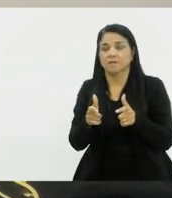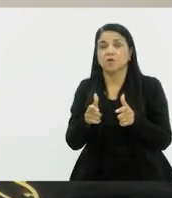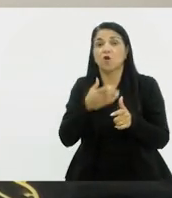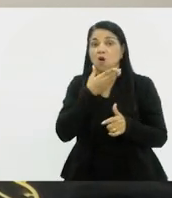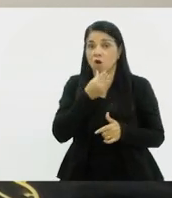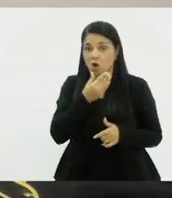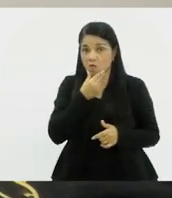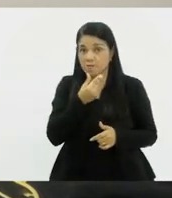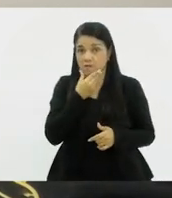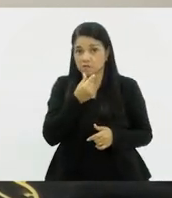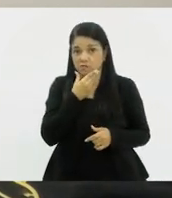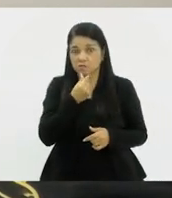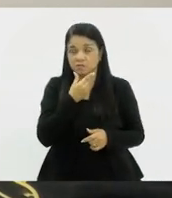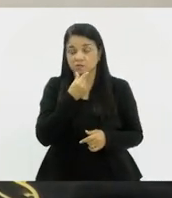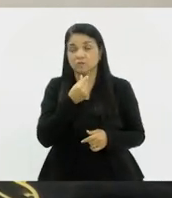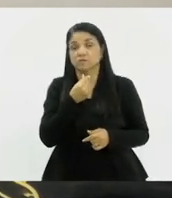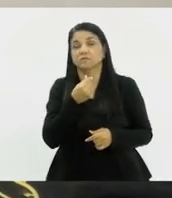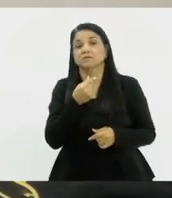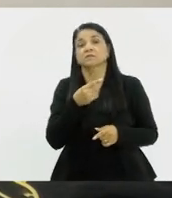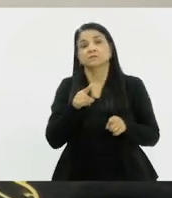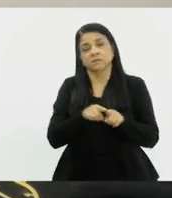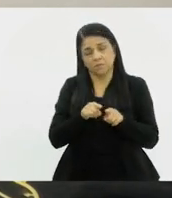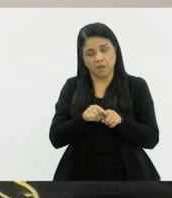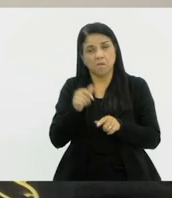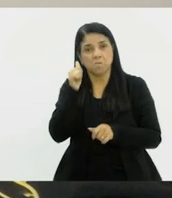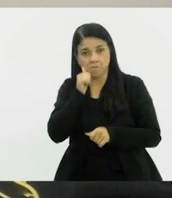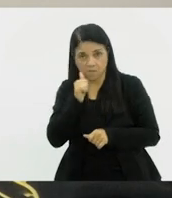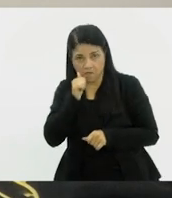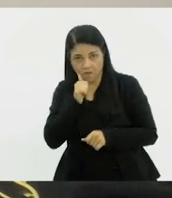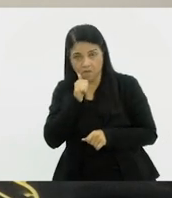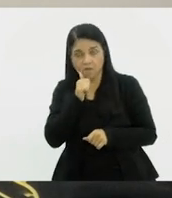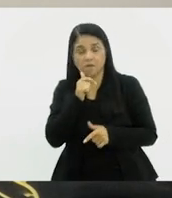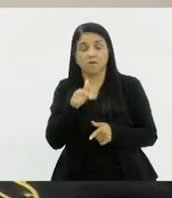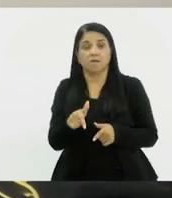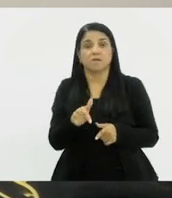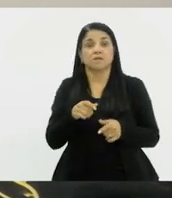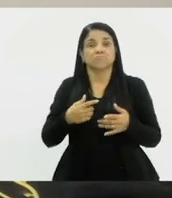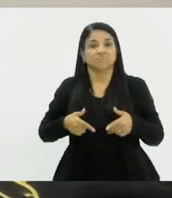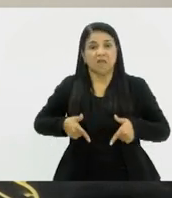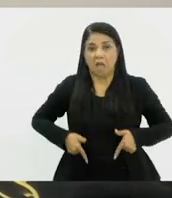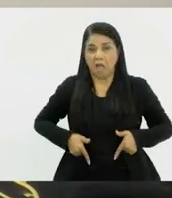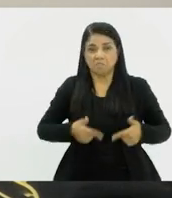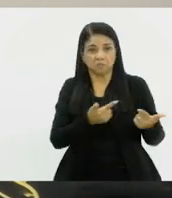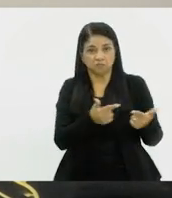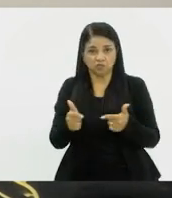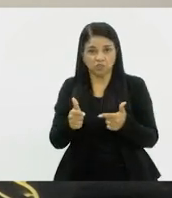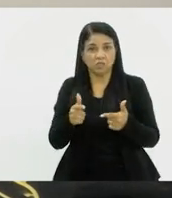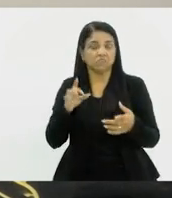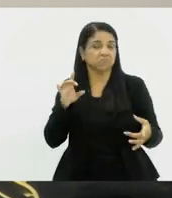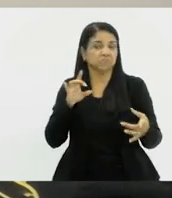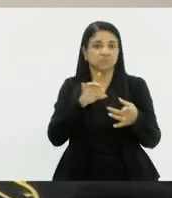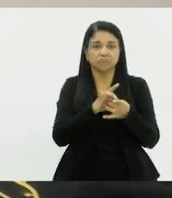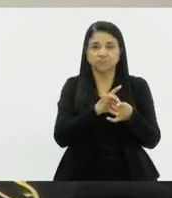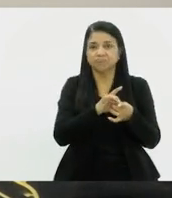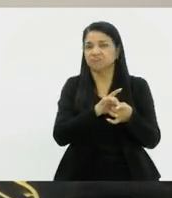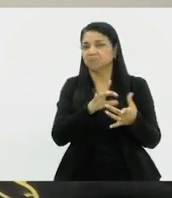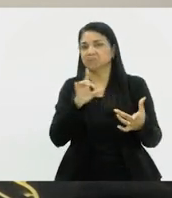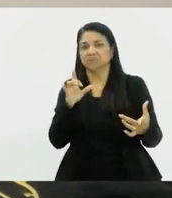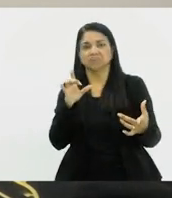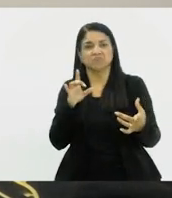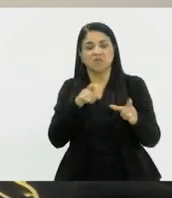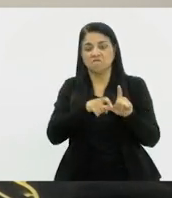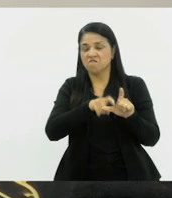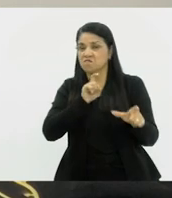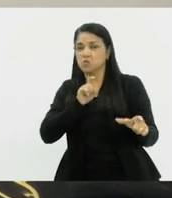homens mesmo assim com crescente número de mulheres e desarmados e sem vínculo com crime organizado Eh